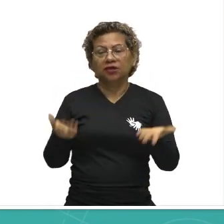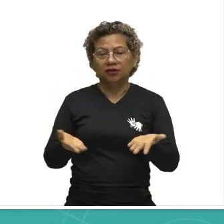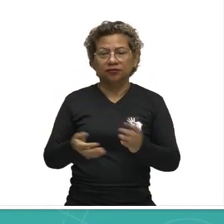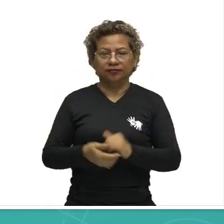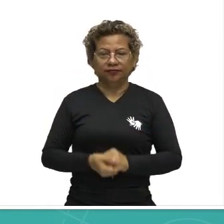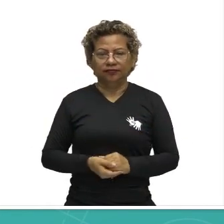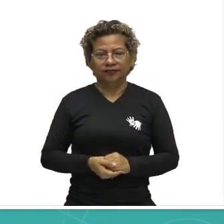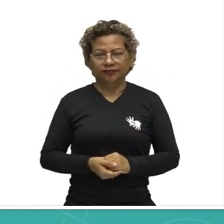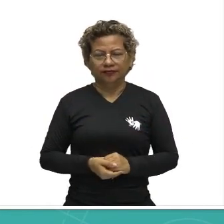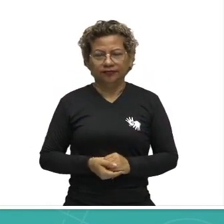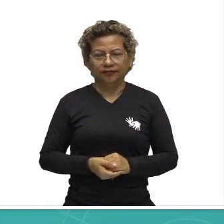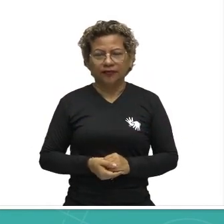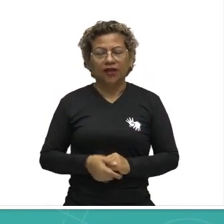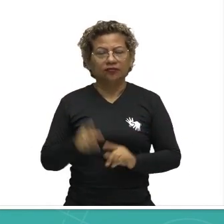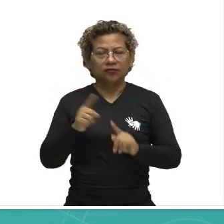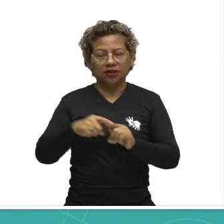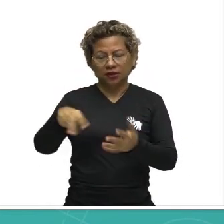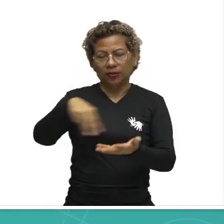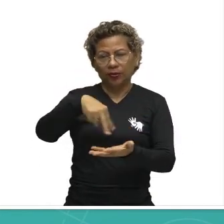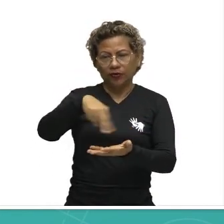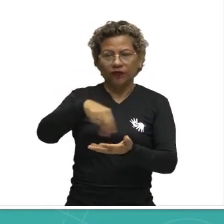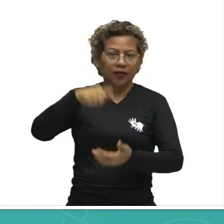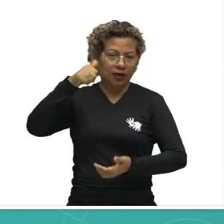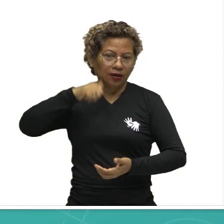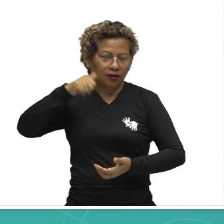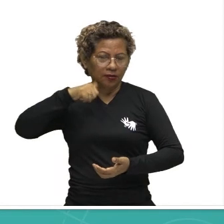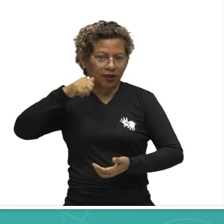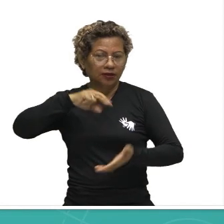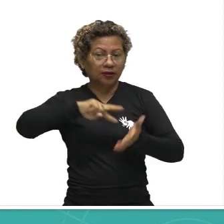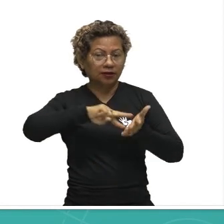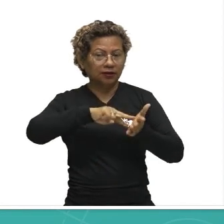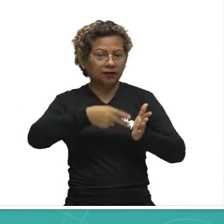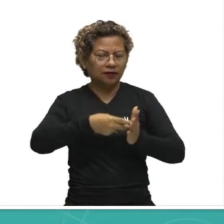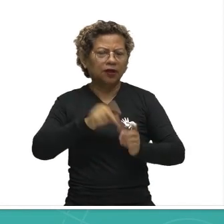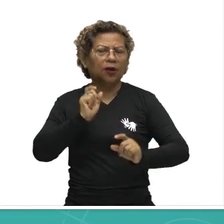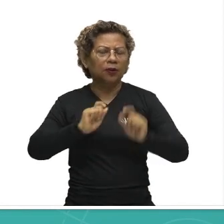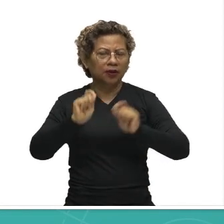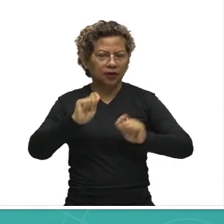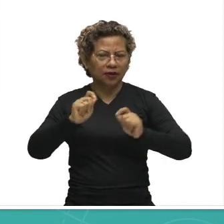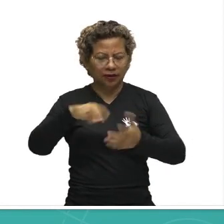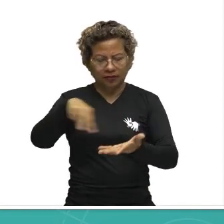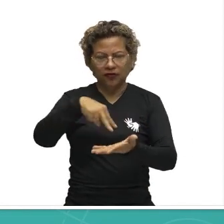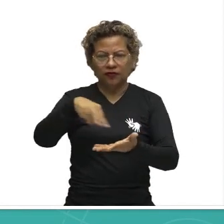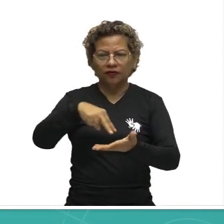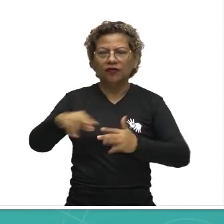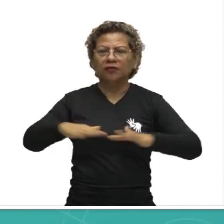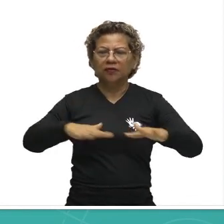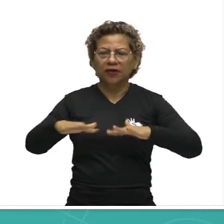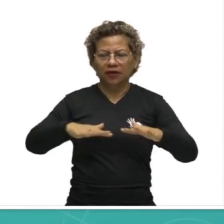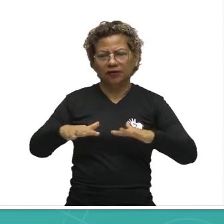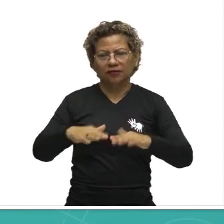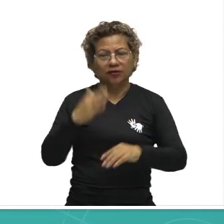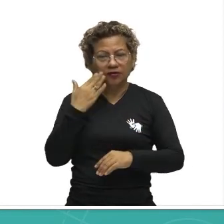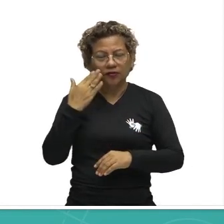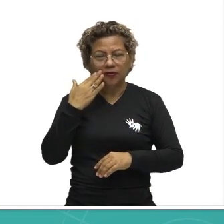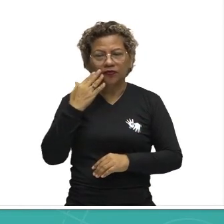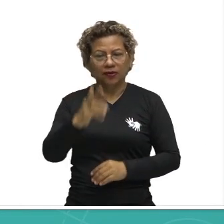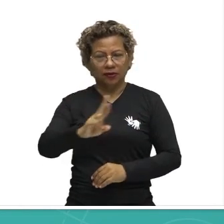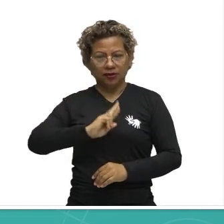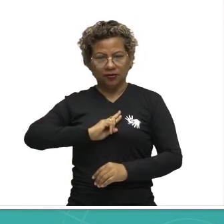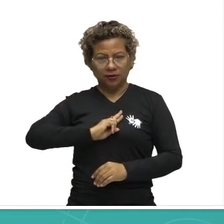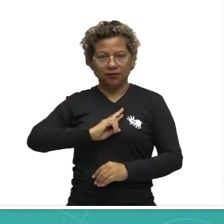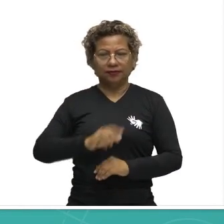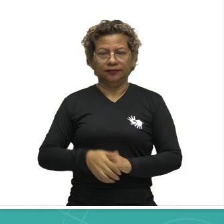o que os movimentos realizados pelas bailarinas representam? O que, que representam esses movimentos? Vamos ver o que, que diz a